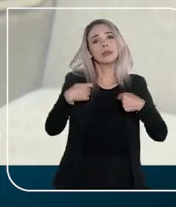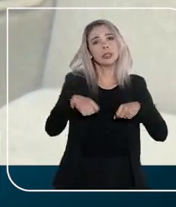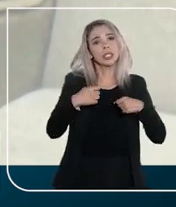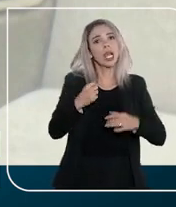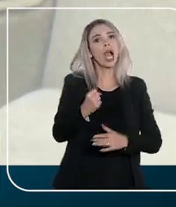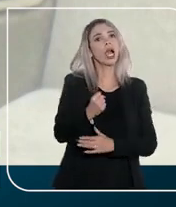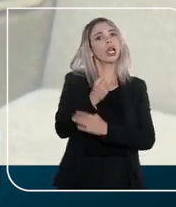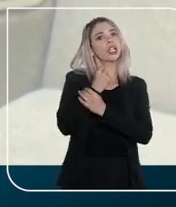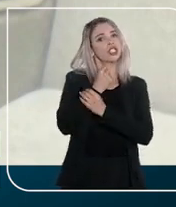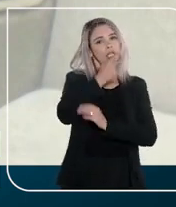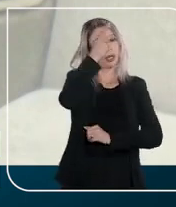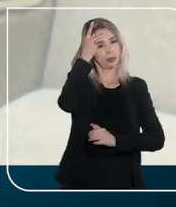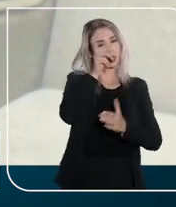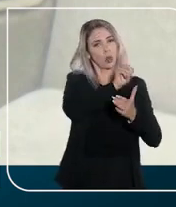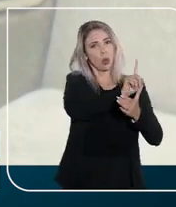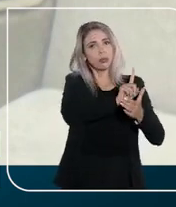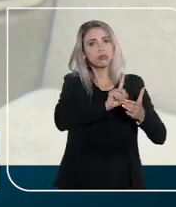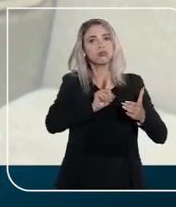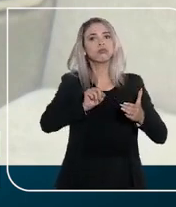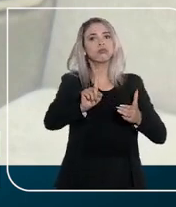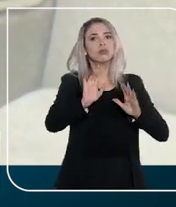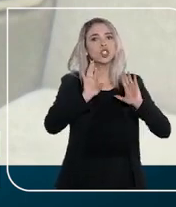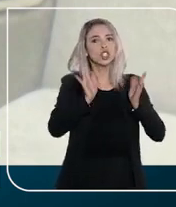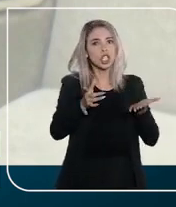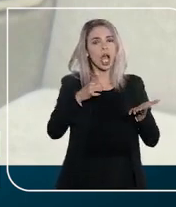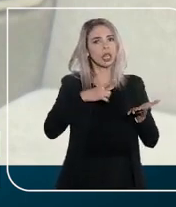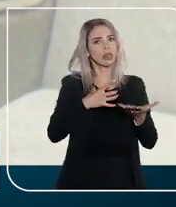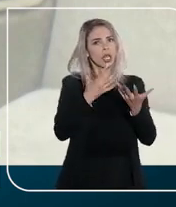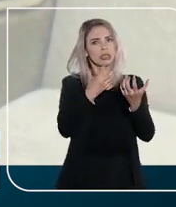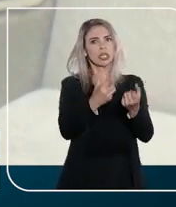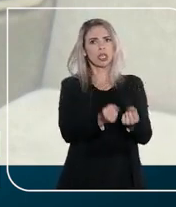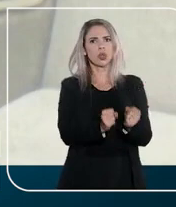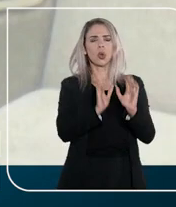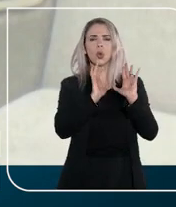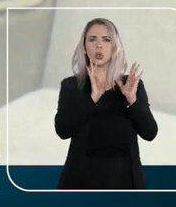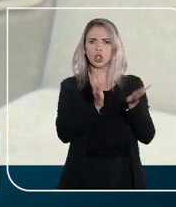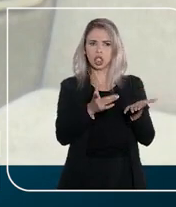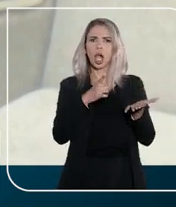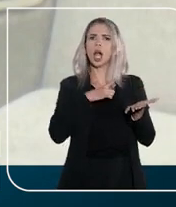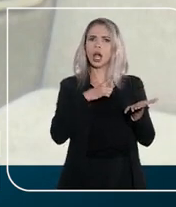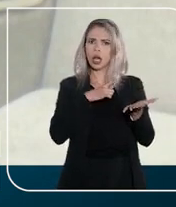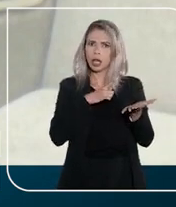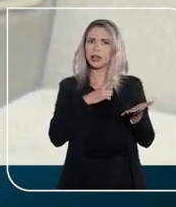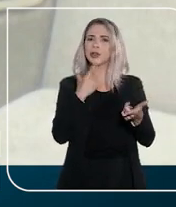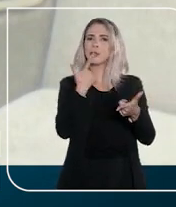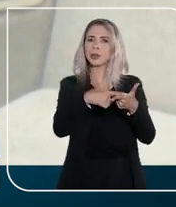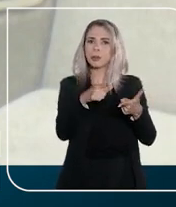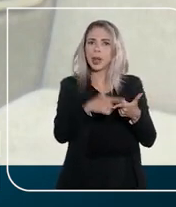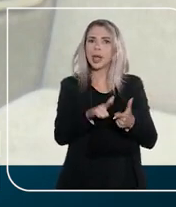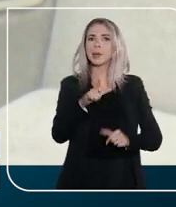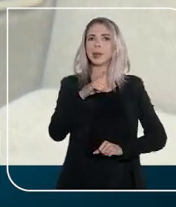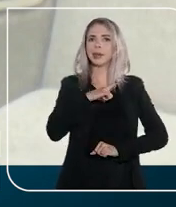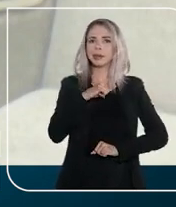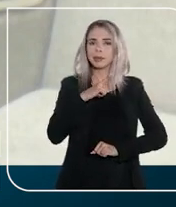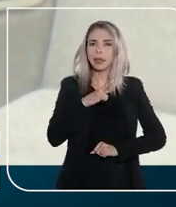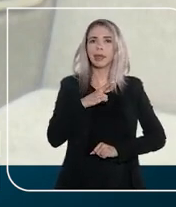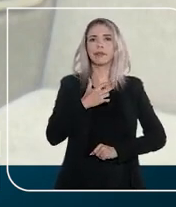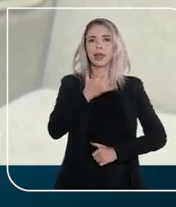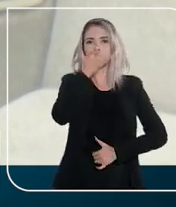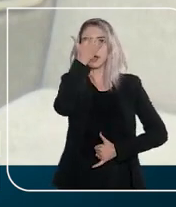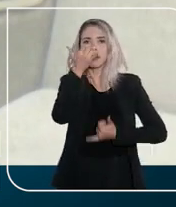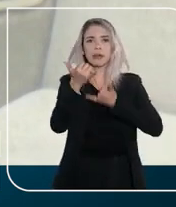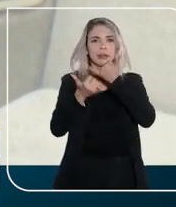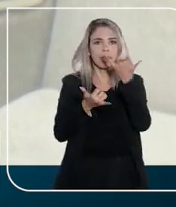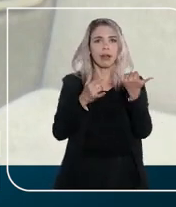o direito do servidor, desde que seja reconhecido, né, essa fumaça do bom direito, né, essa